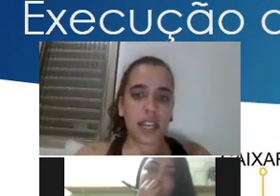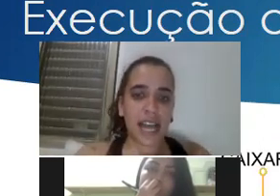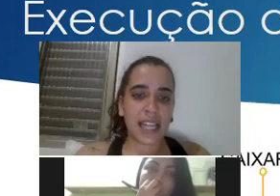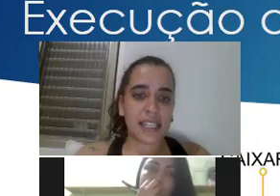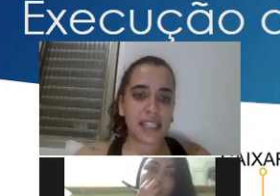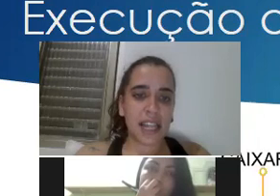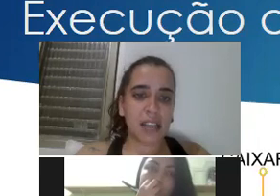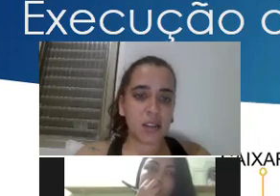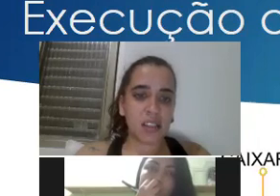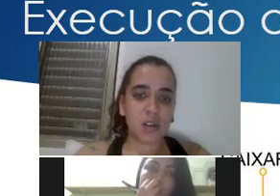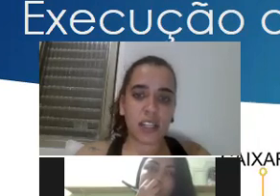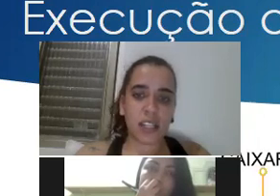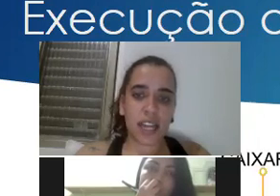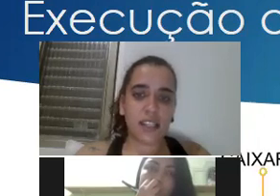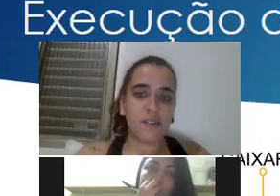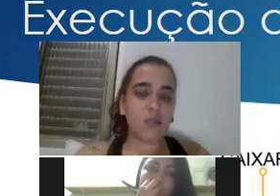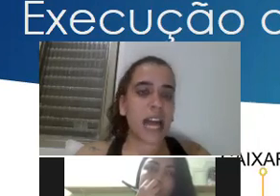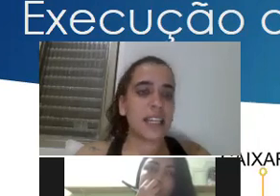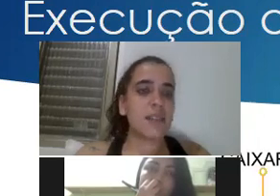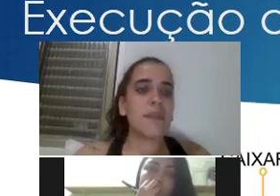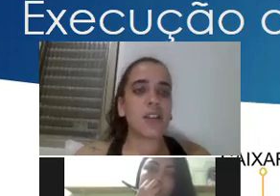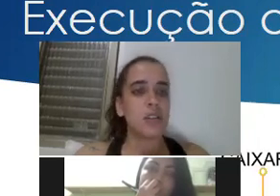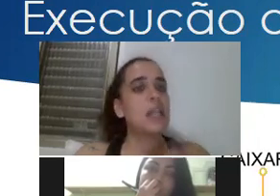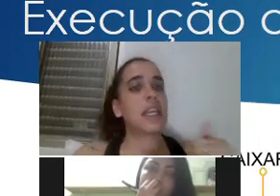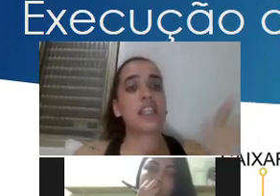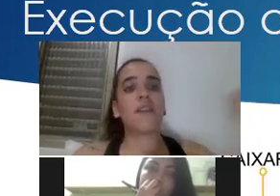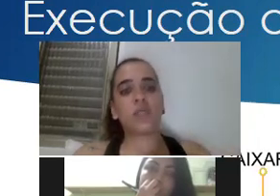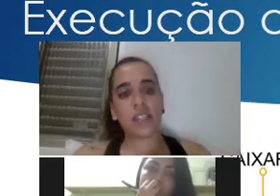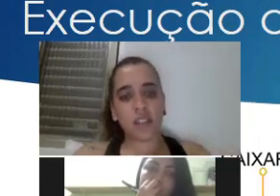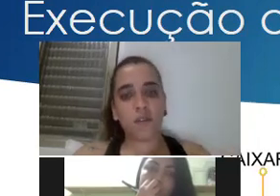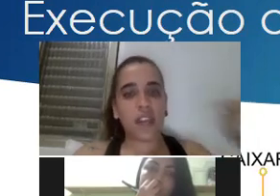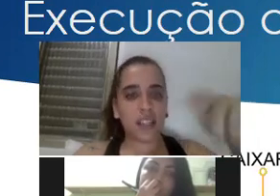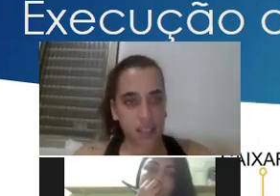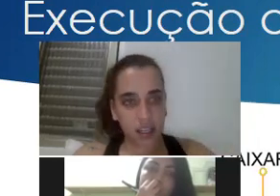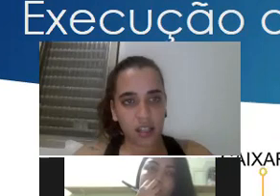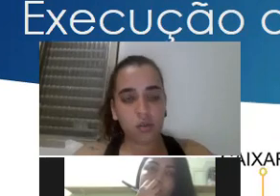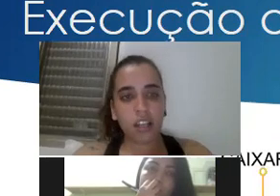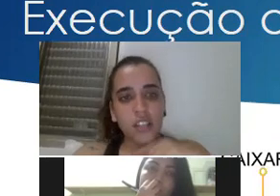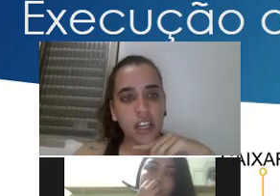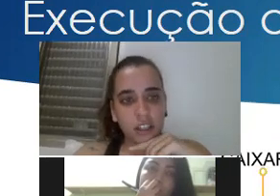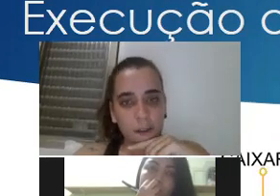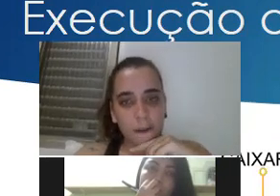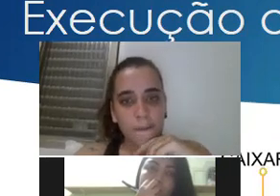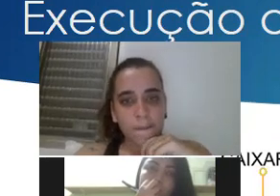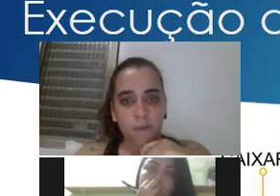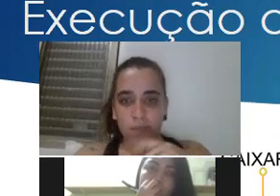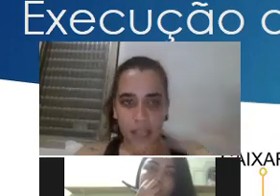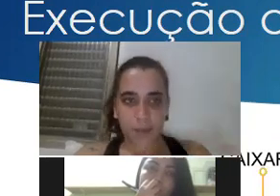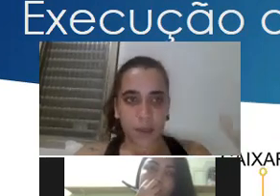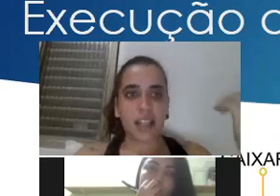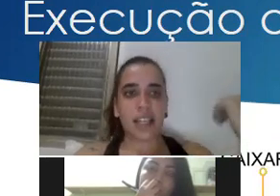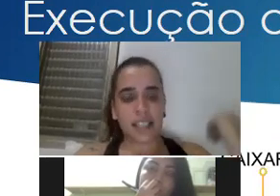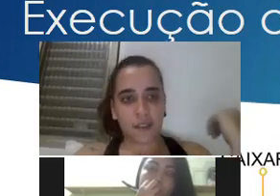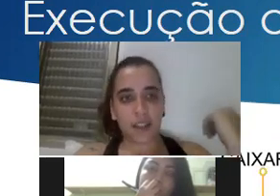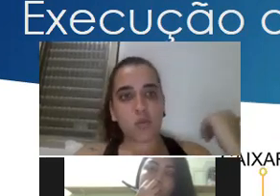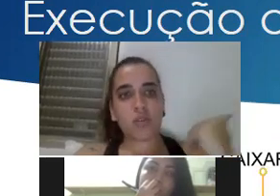conseguir chegar nas instalações hidrossanitárias que vão estar aqui embaixo, que já vão ter sido feitas antes do radier, né?